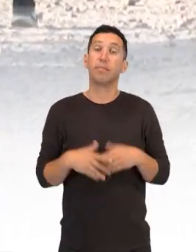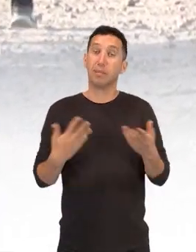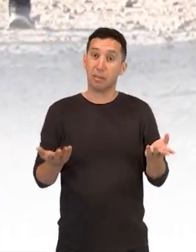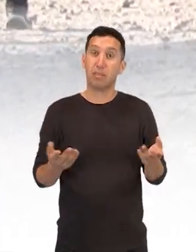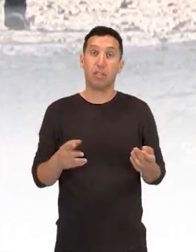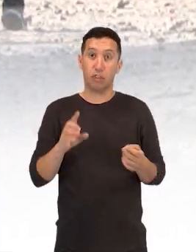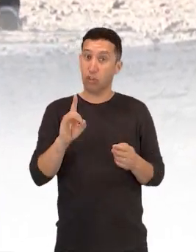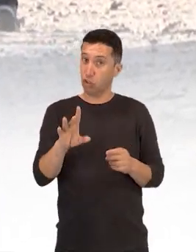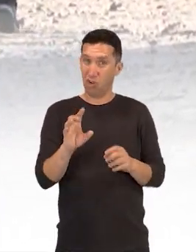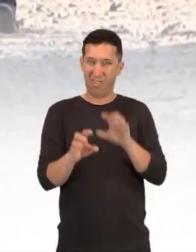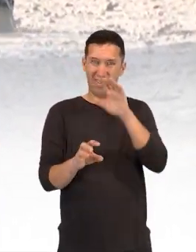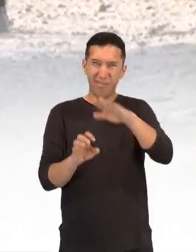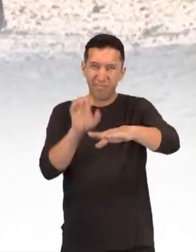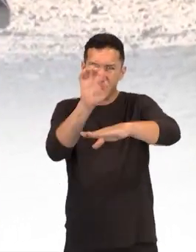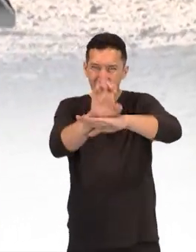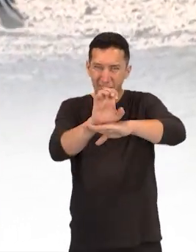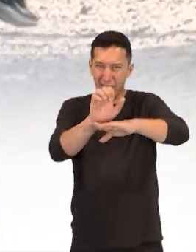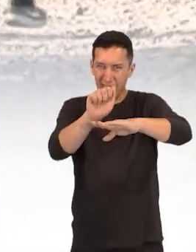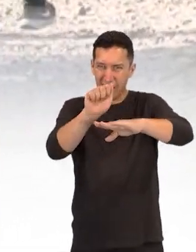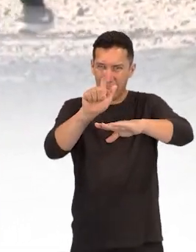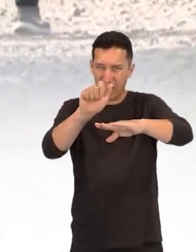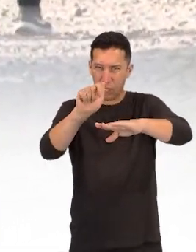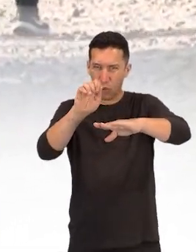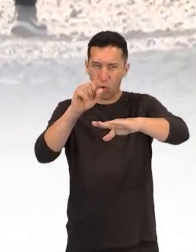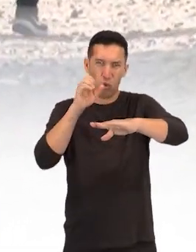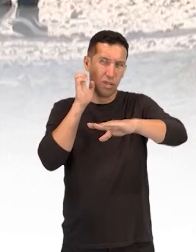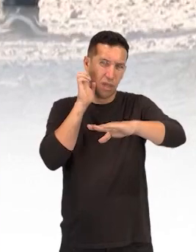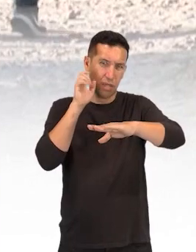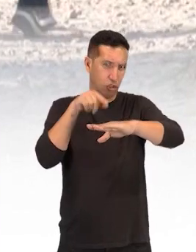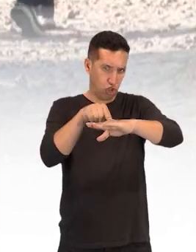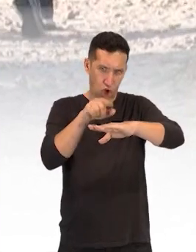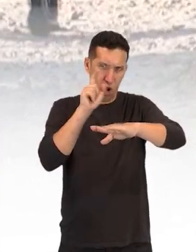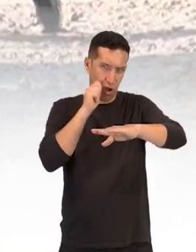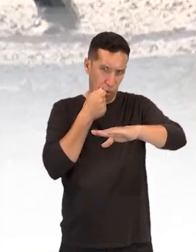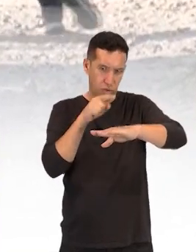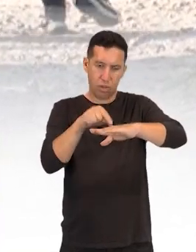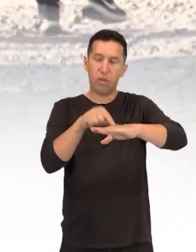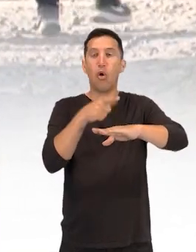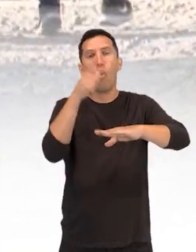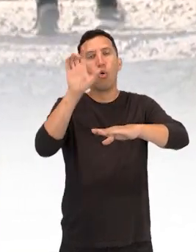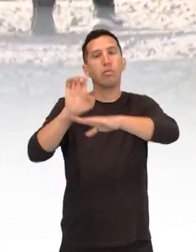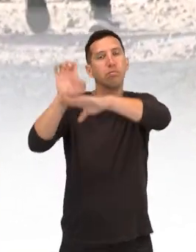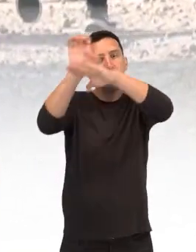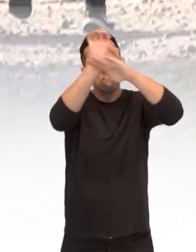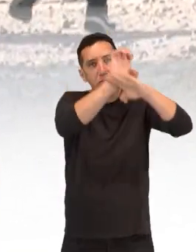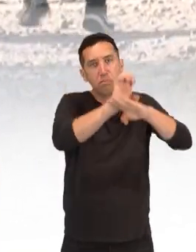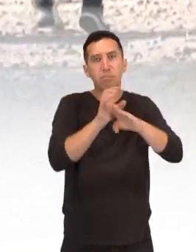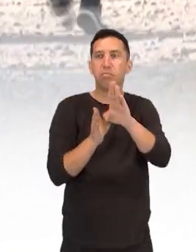Alagoas, a recomendação foi estendida aos institutos federais de outros estados.